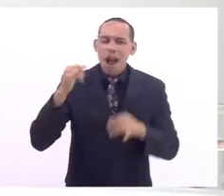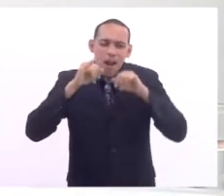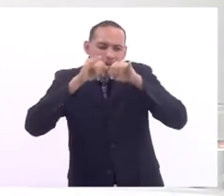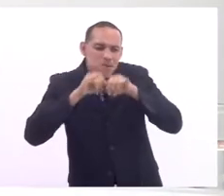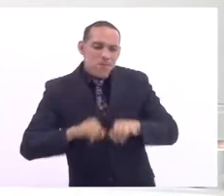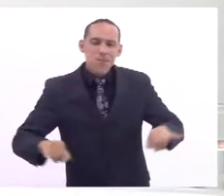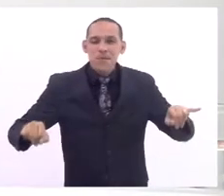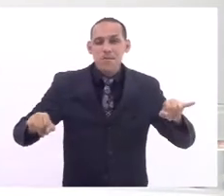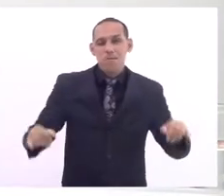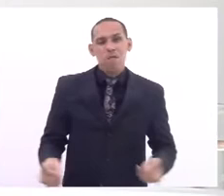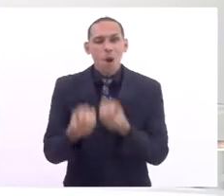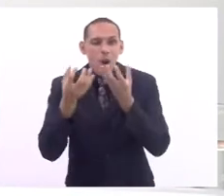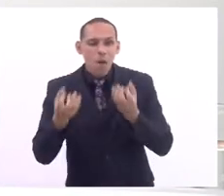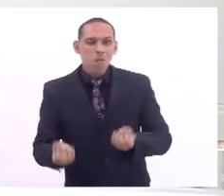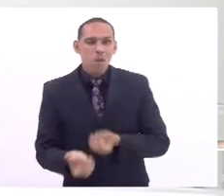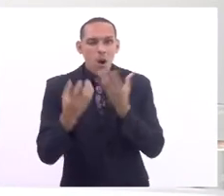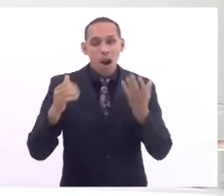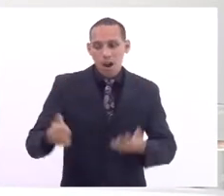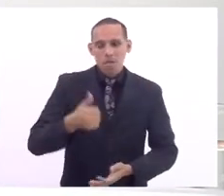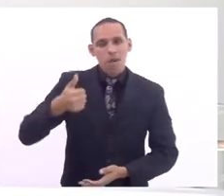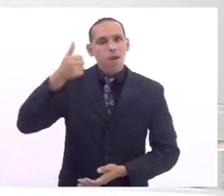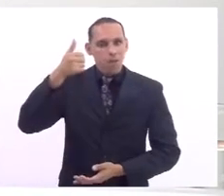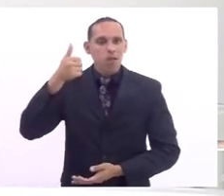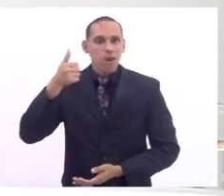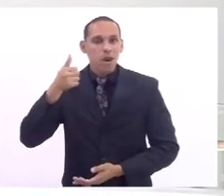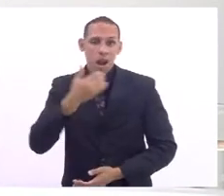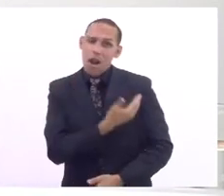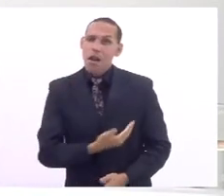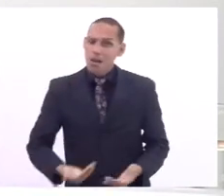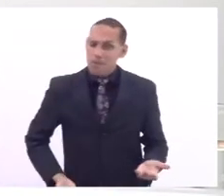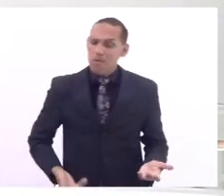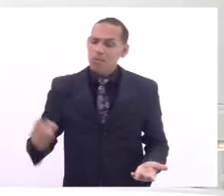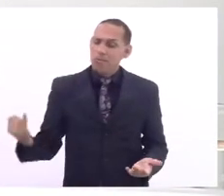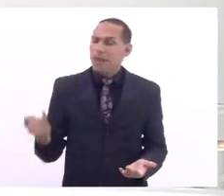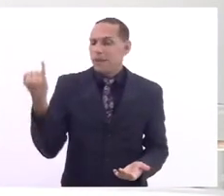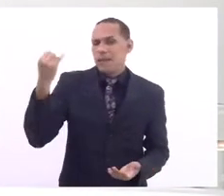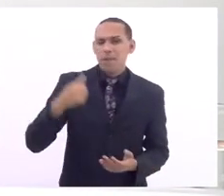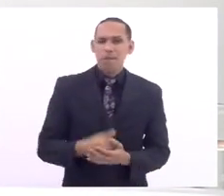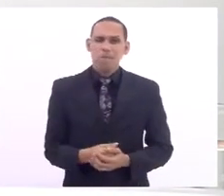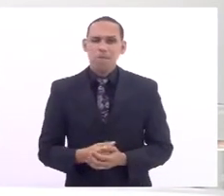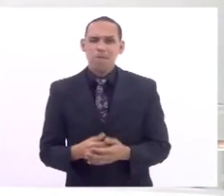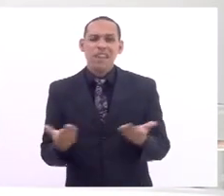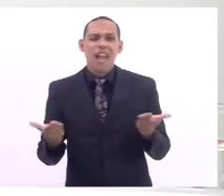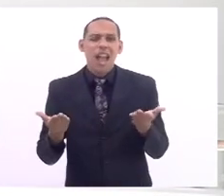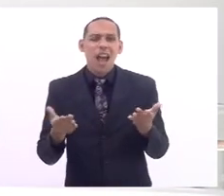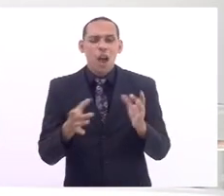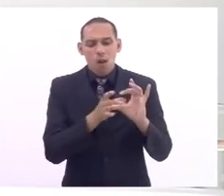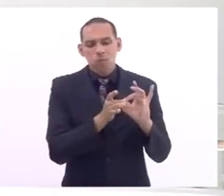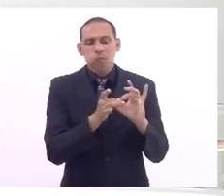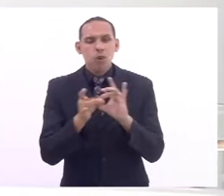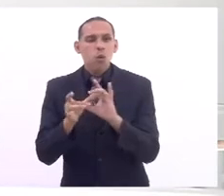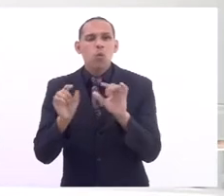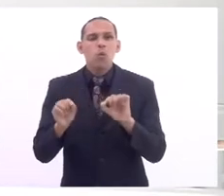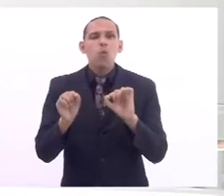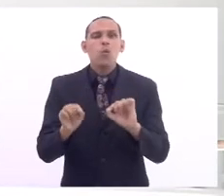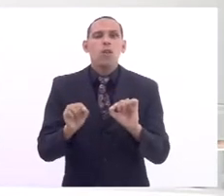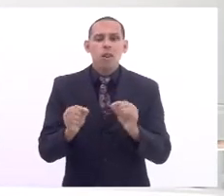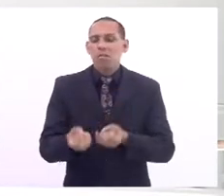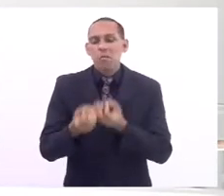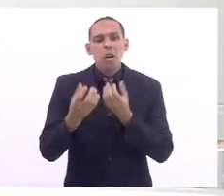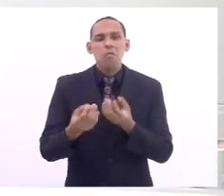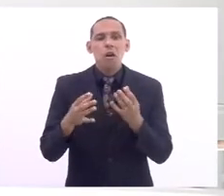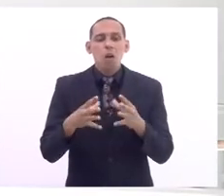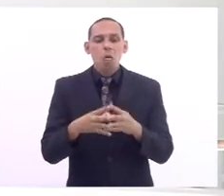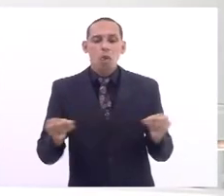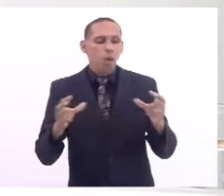de dados públicos de qualidade e é cada vez mais importante Principalmente nesse contexto de um certo apagão dos dados